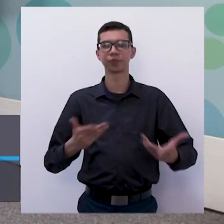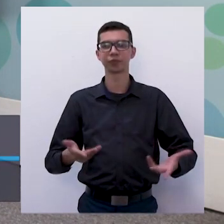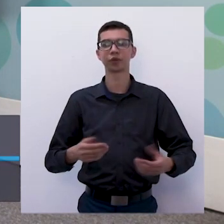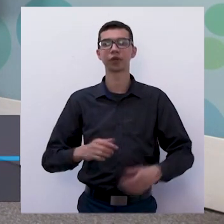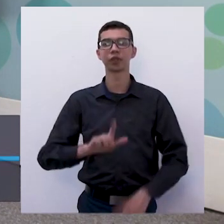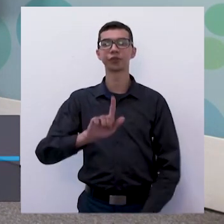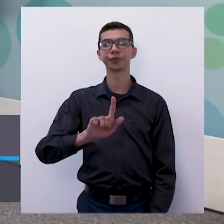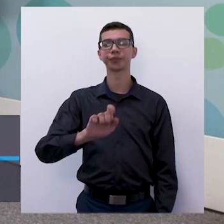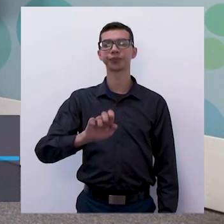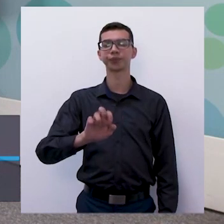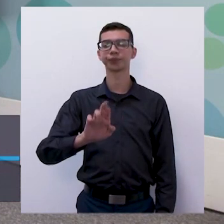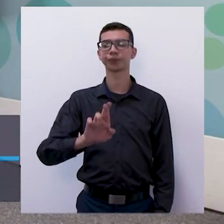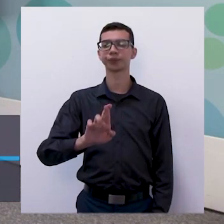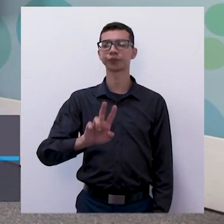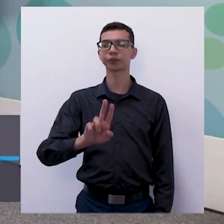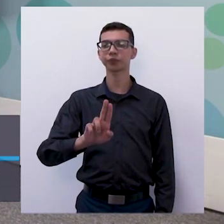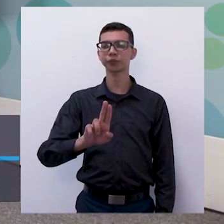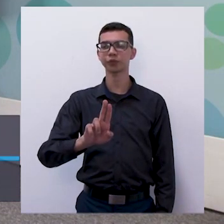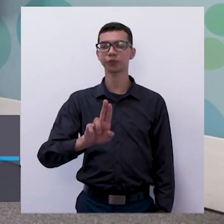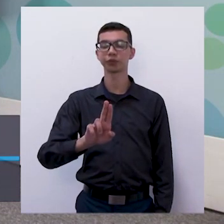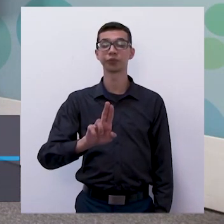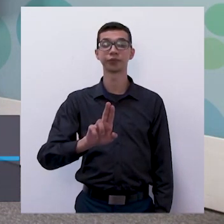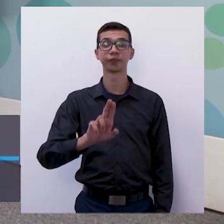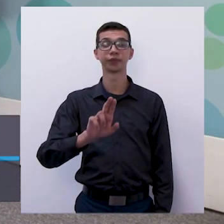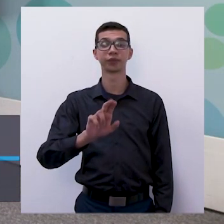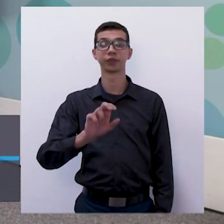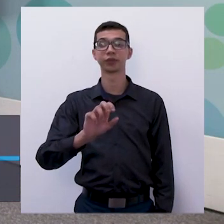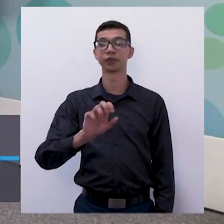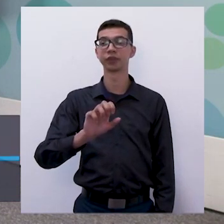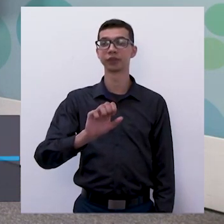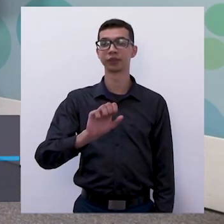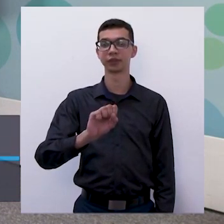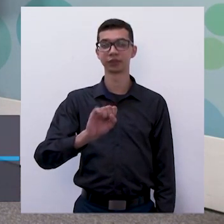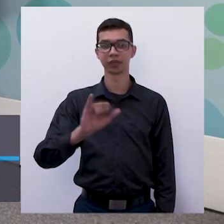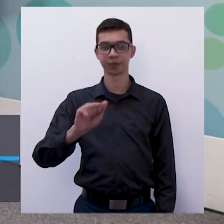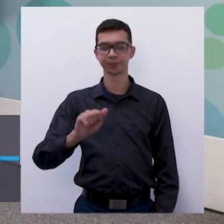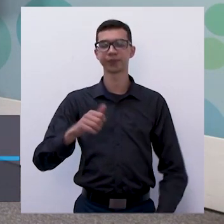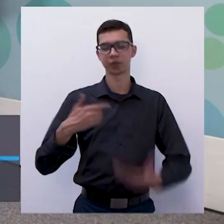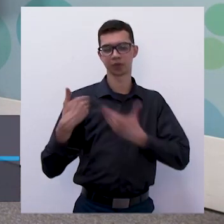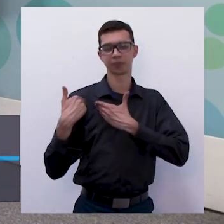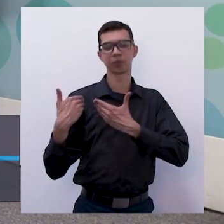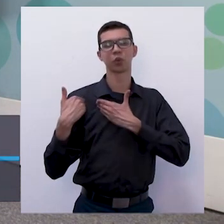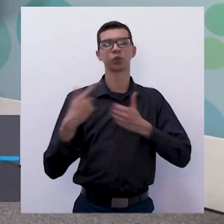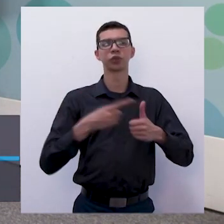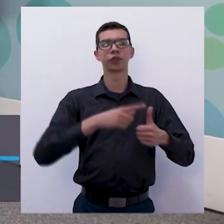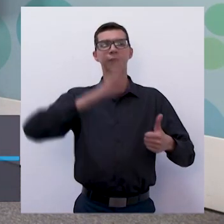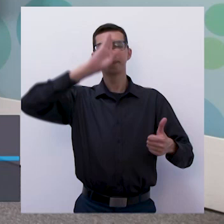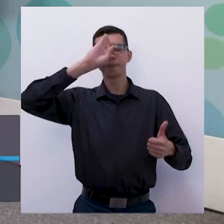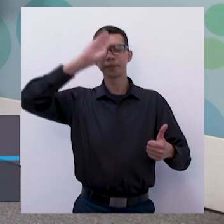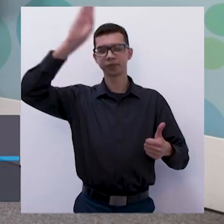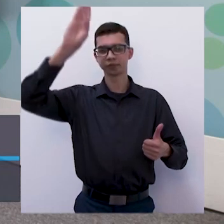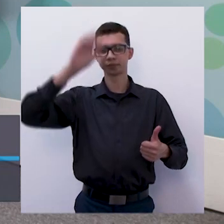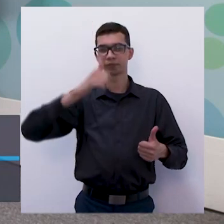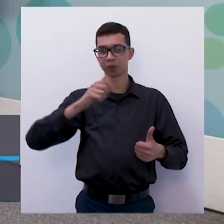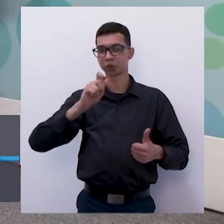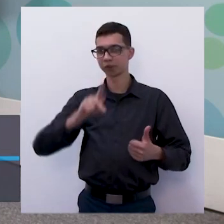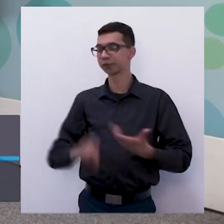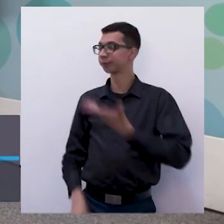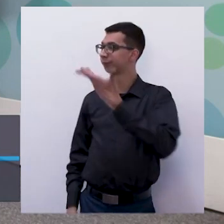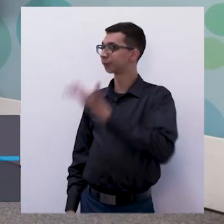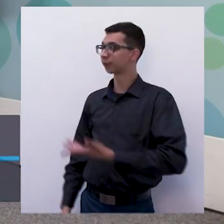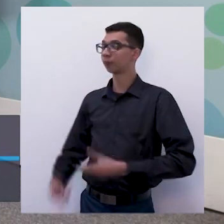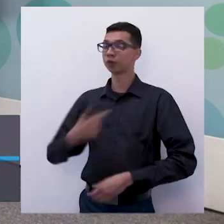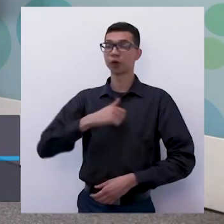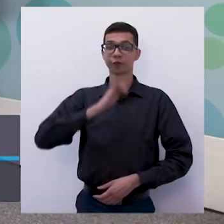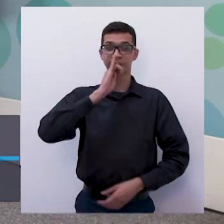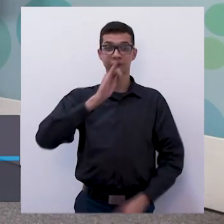esse principal órgão político de Esparta, que é a Gerúsia. Ela é o órgão principal aí. E reforçando,